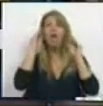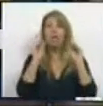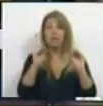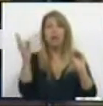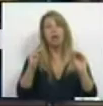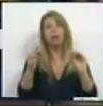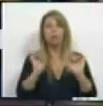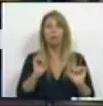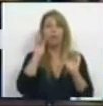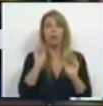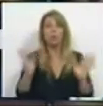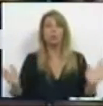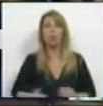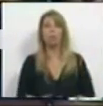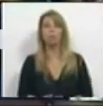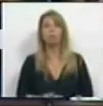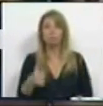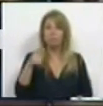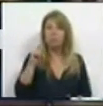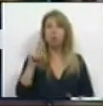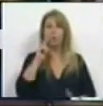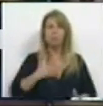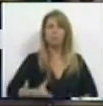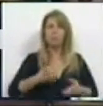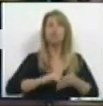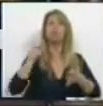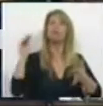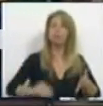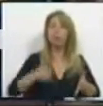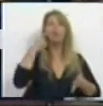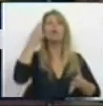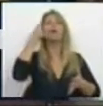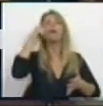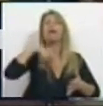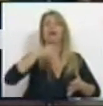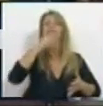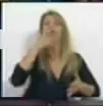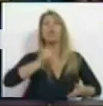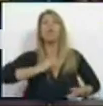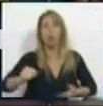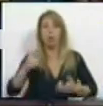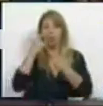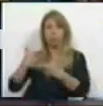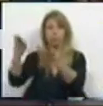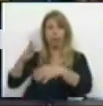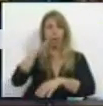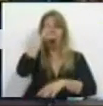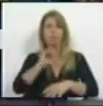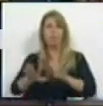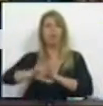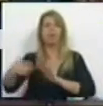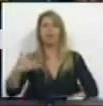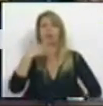Assino artístico é a educação. O Bloco de Esquerda defende estes contratos, quem os atacou foi o Governo da Direita. Não vale a pena virem com essa conversa,